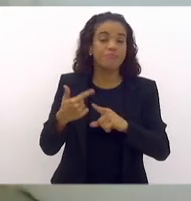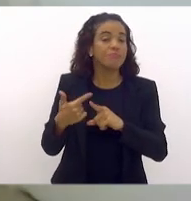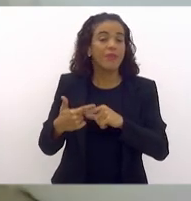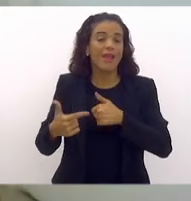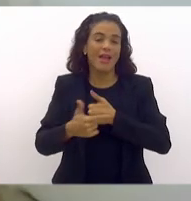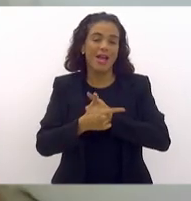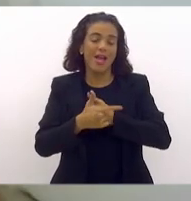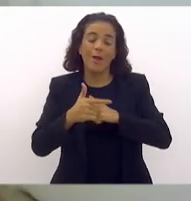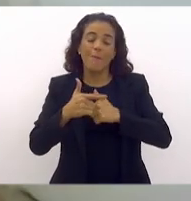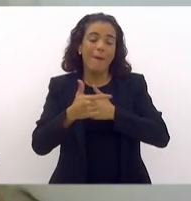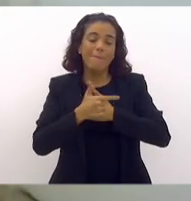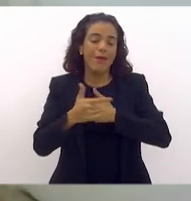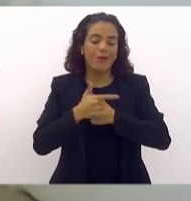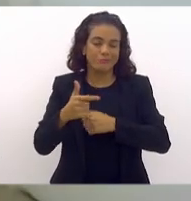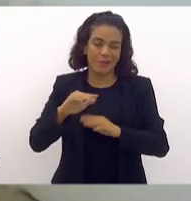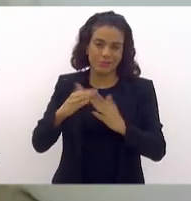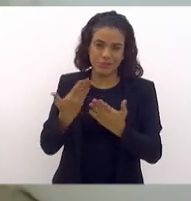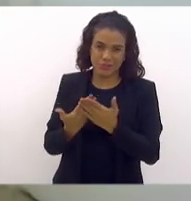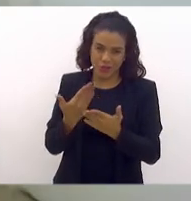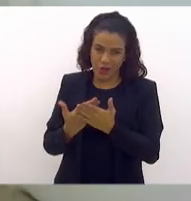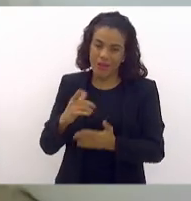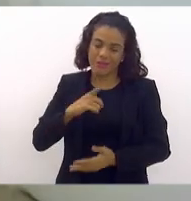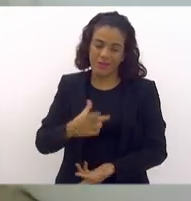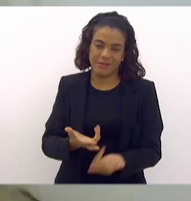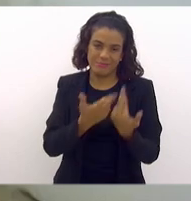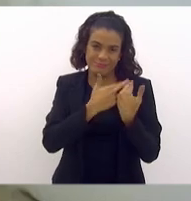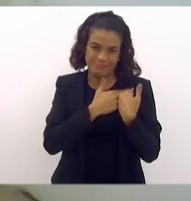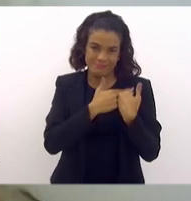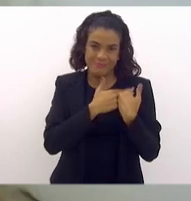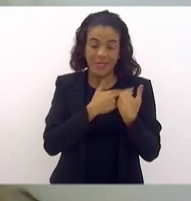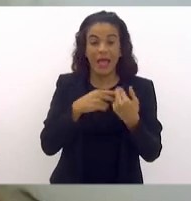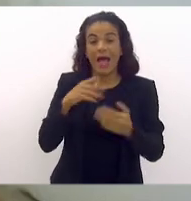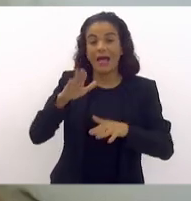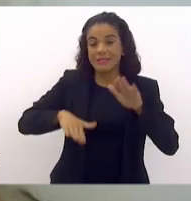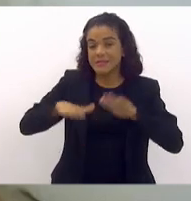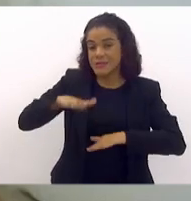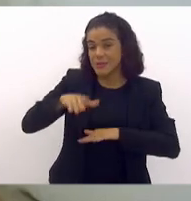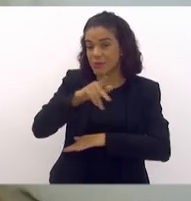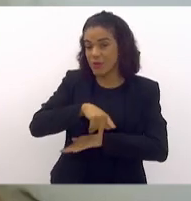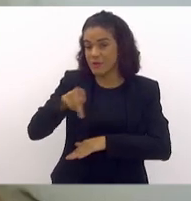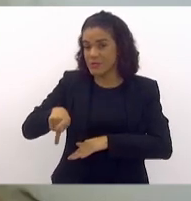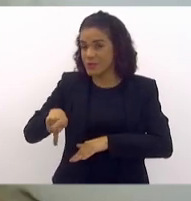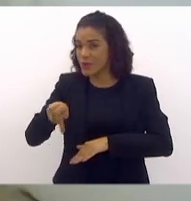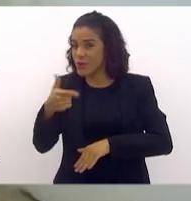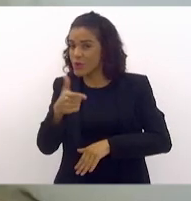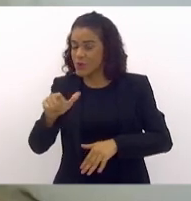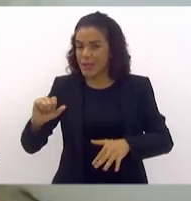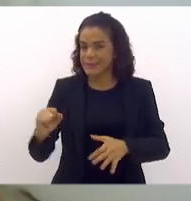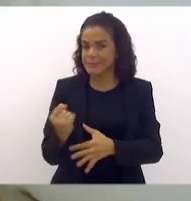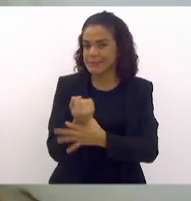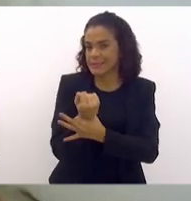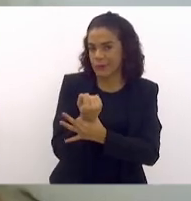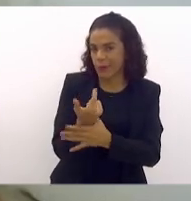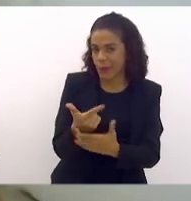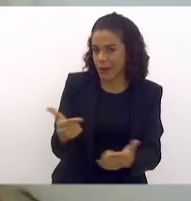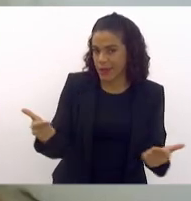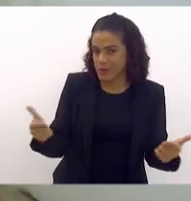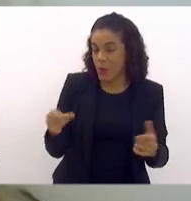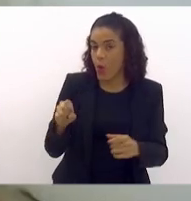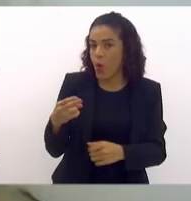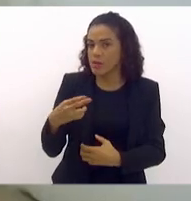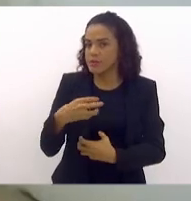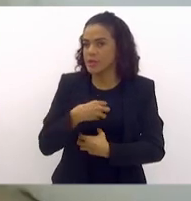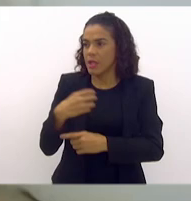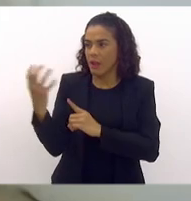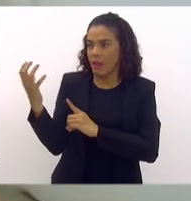fundamental para tratar desses assuntos. E a gente sabe que, às vezes, os professores se sentem, muitas vezes, inseguros ou mesmo ameaçados